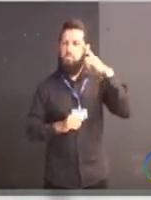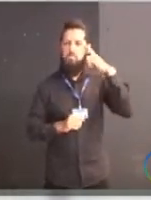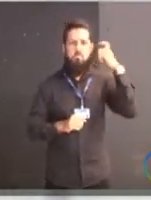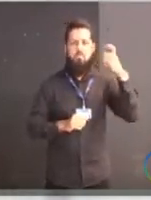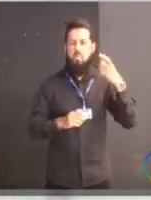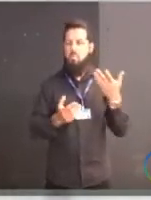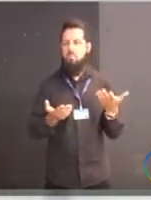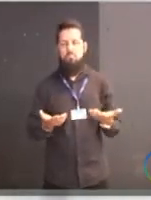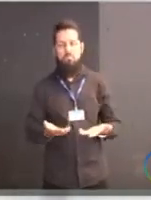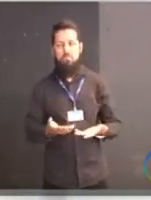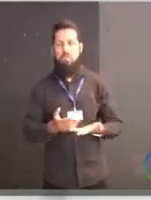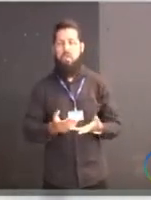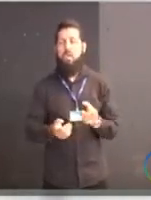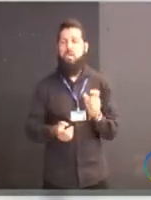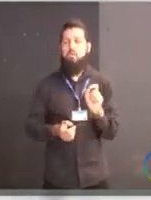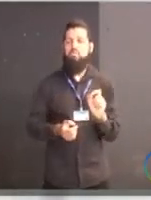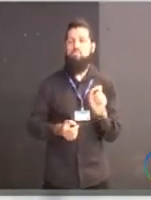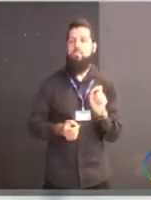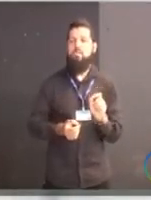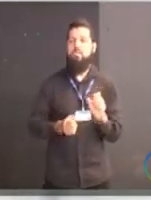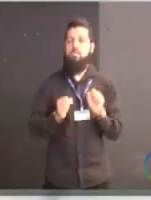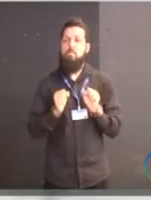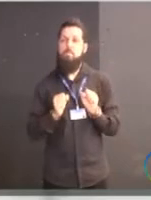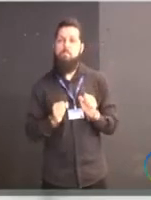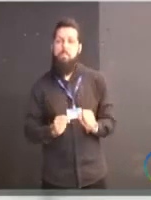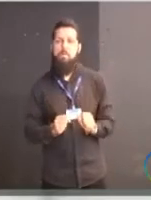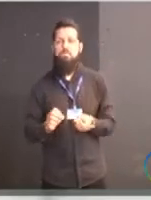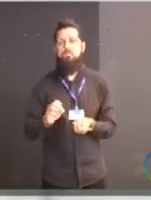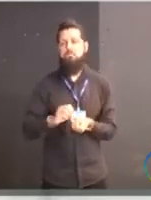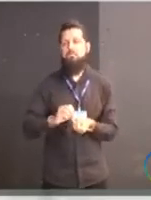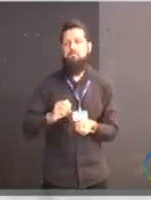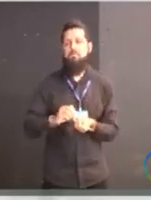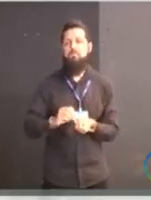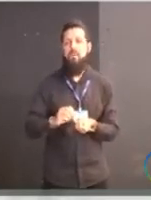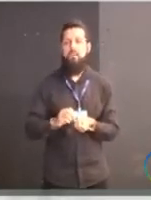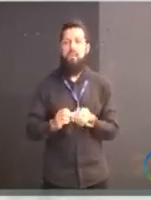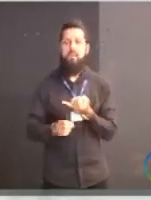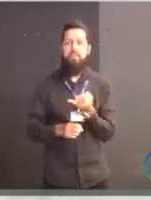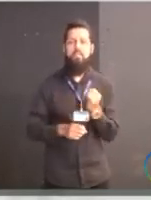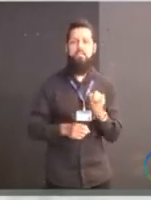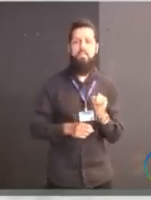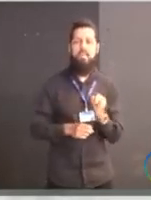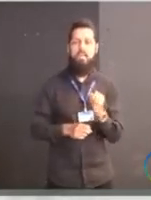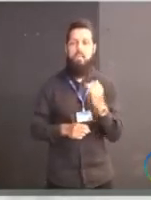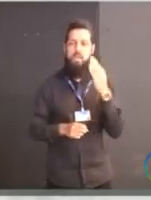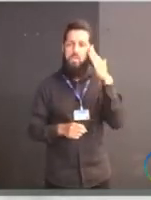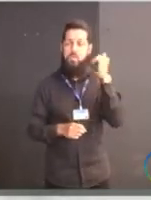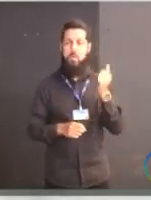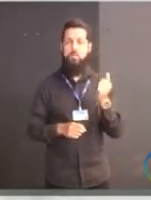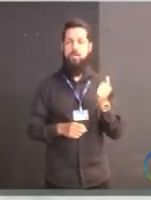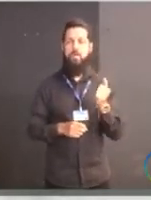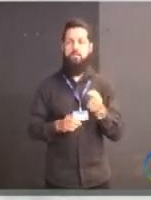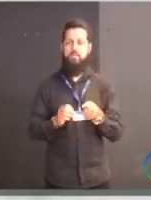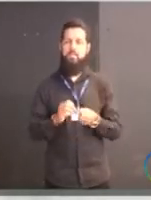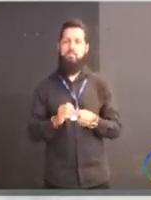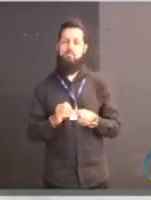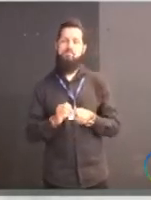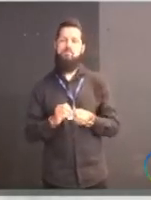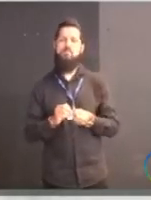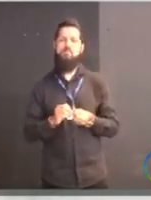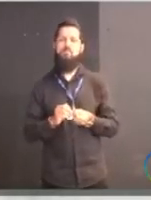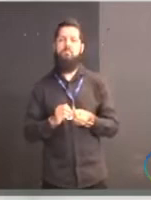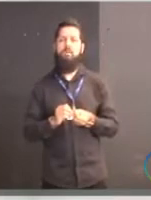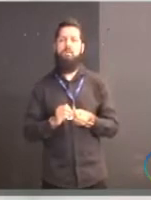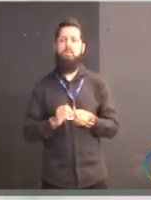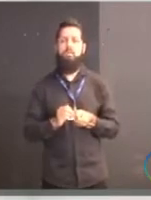como é que eu posso realizar esse ideal. Se eu pudesse, iria à Inglaterra conhecer melhor a